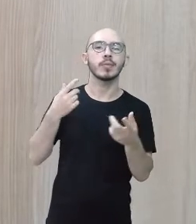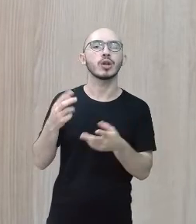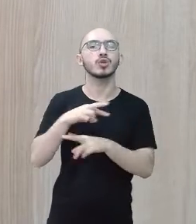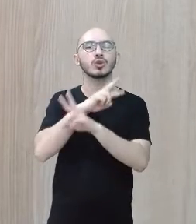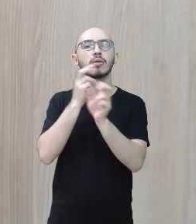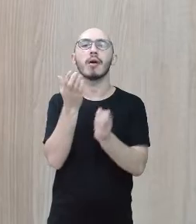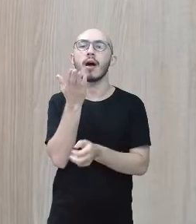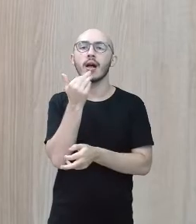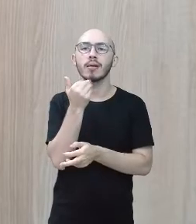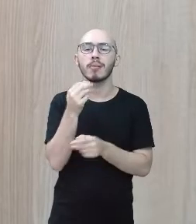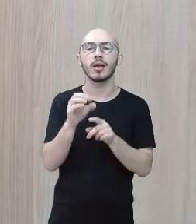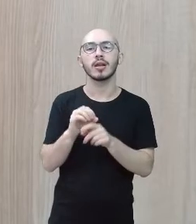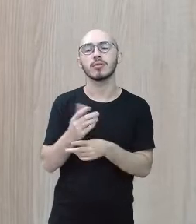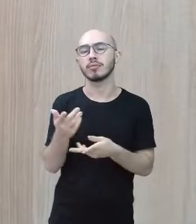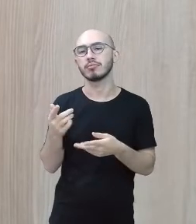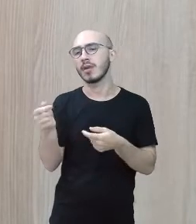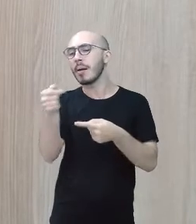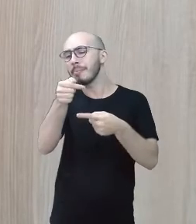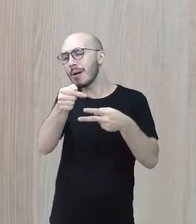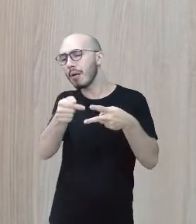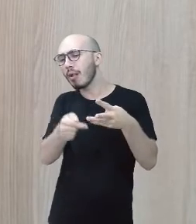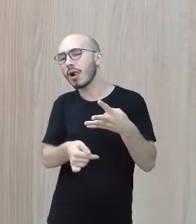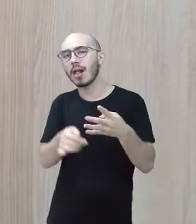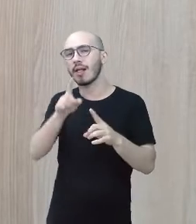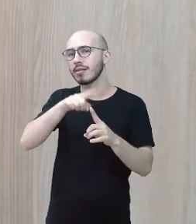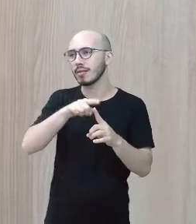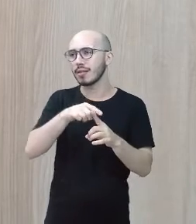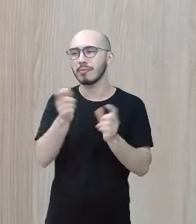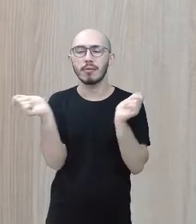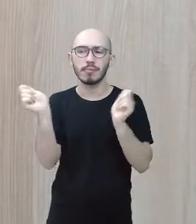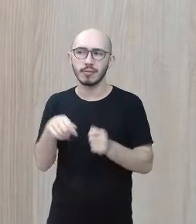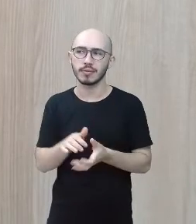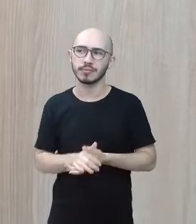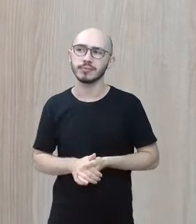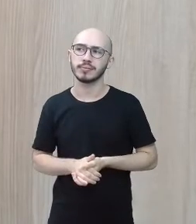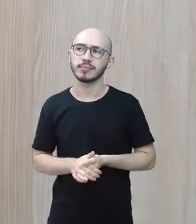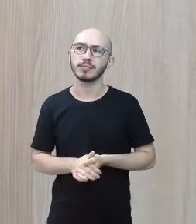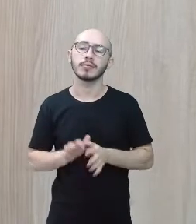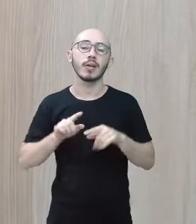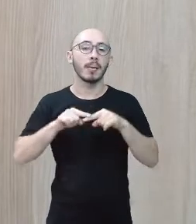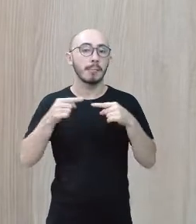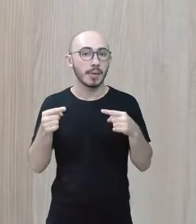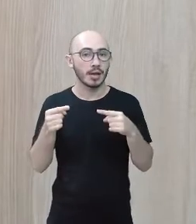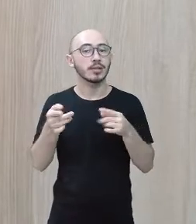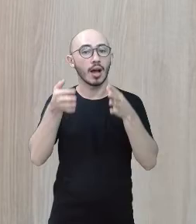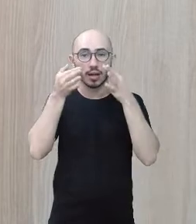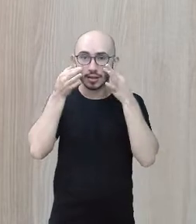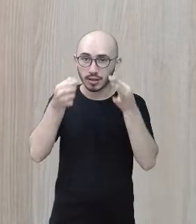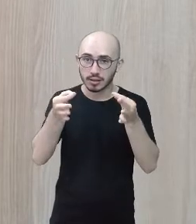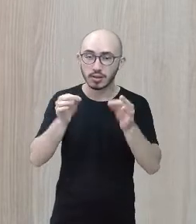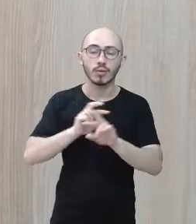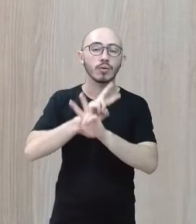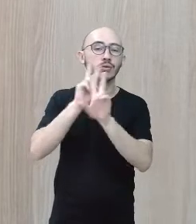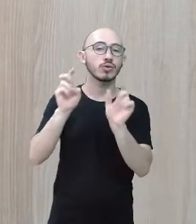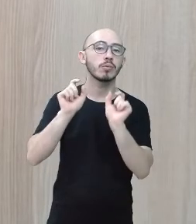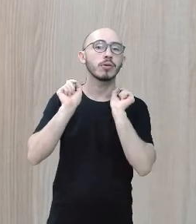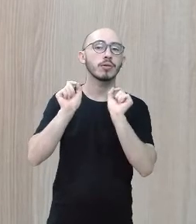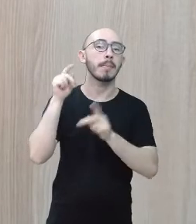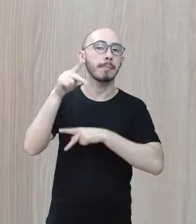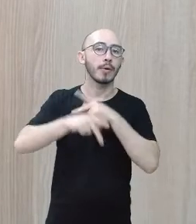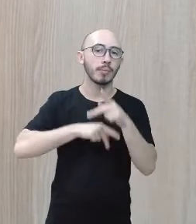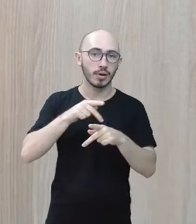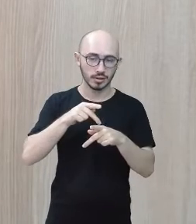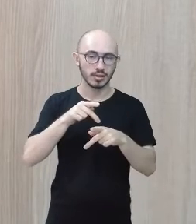alimentos, seja uma lasanha, pizza, sorvete e por aí vai, certo? Mas atente sempre a essa questão de